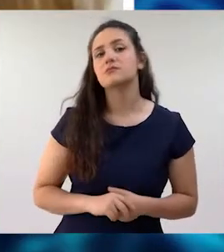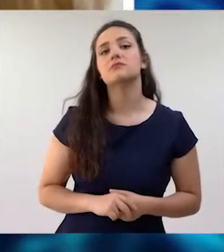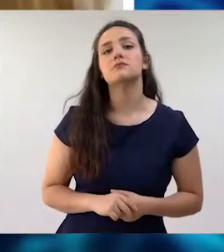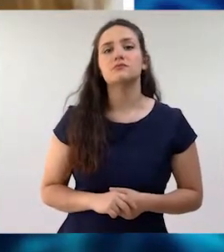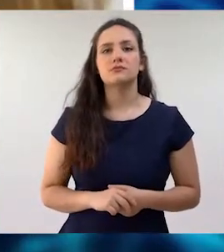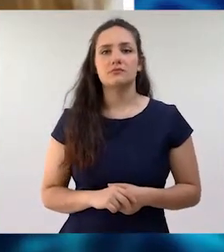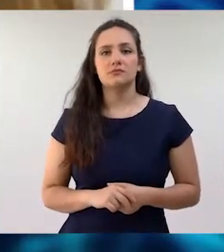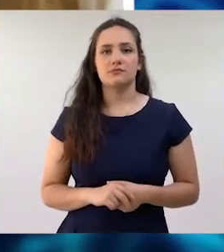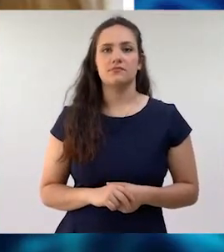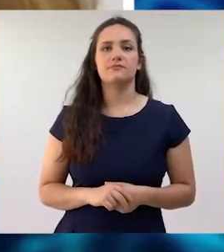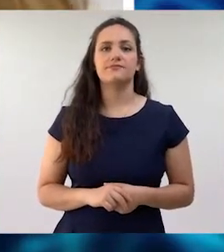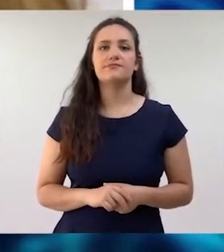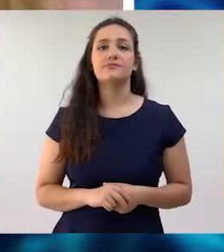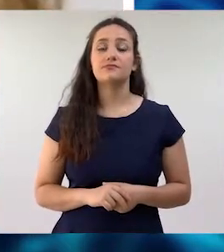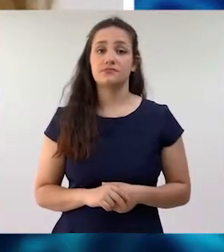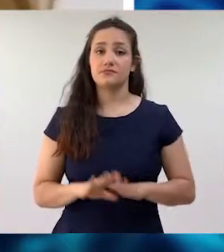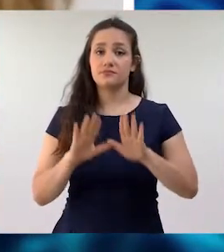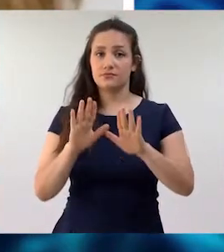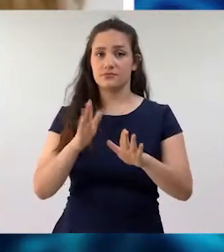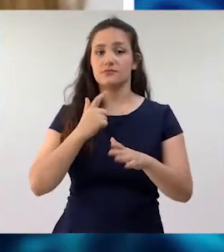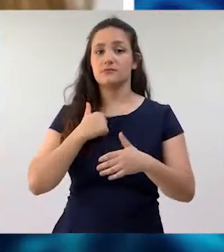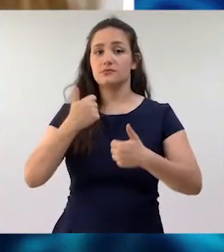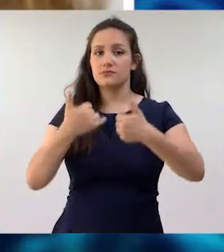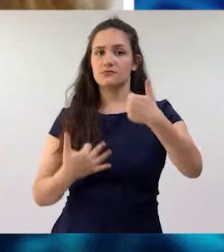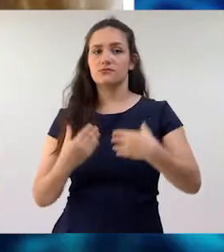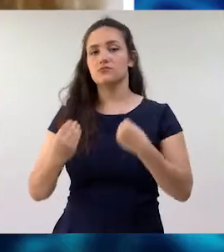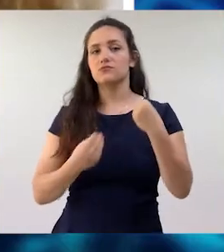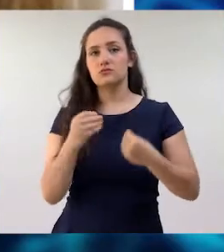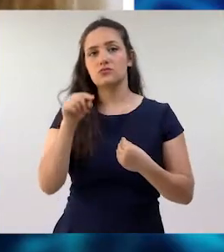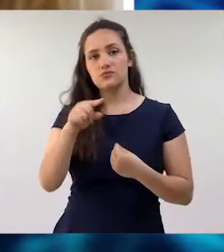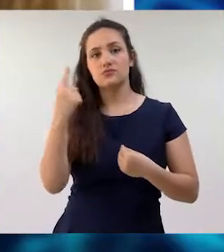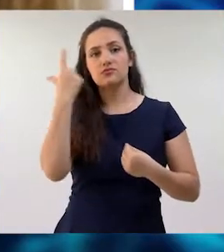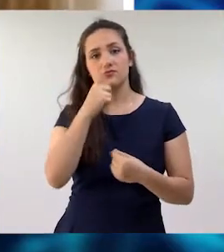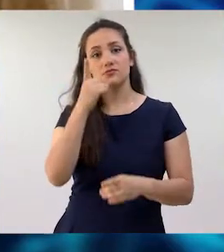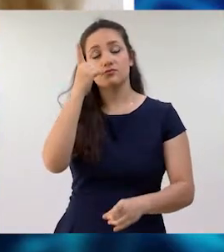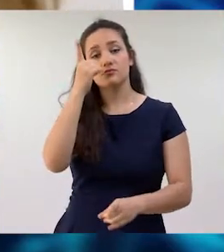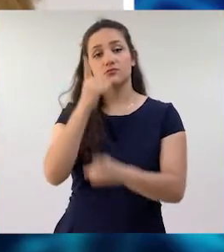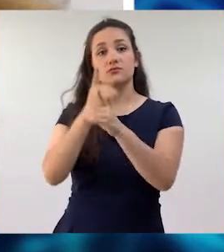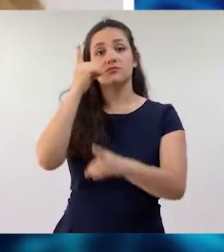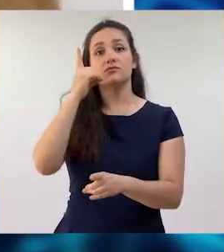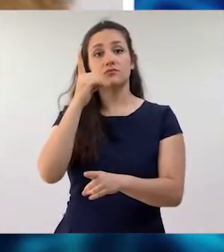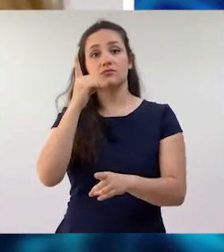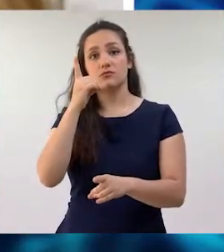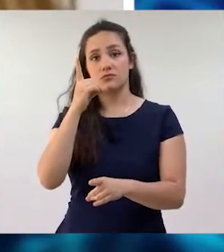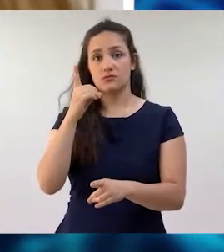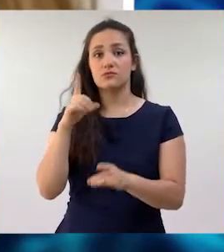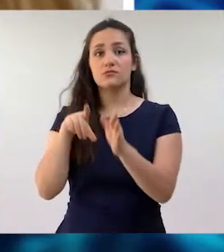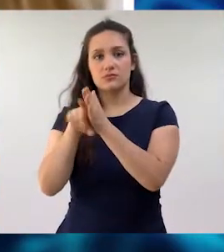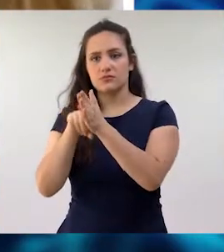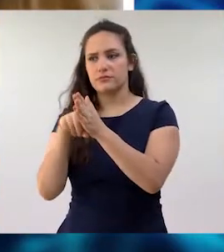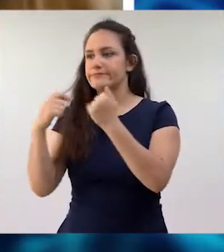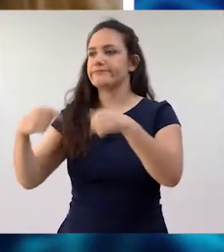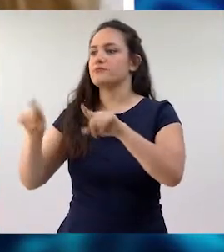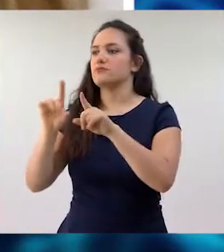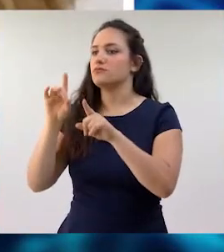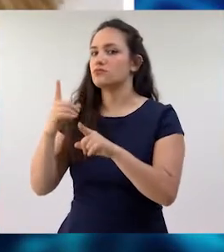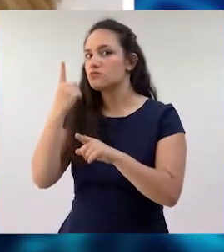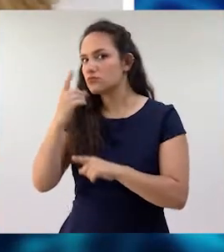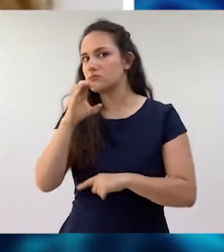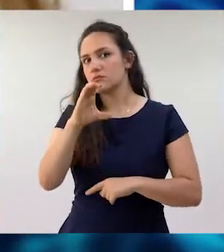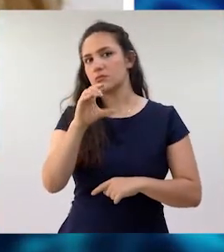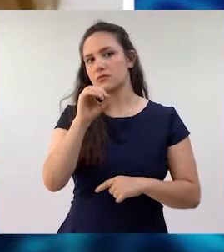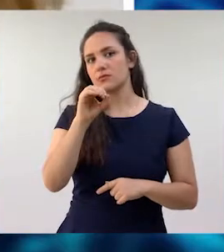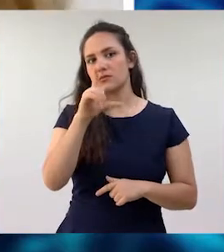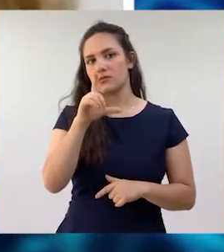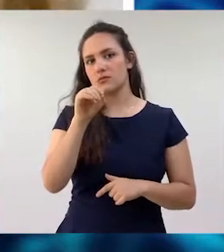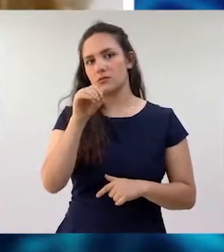como que é? Deixa eu explicar um pouquinho sobre os métodos diagnósticos do câncer de intestino. Não é só a colonoscopia